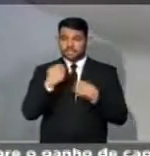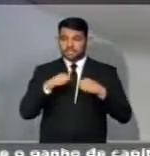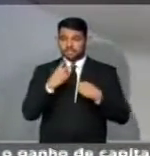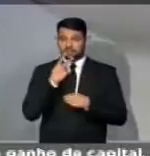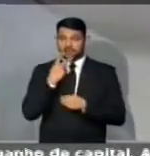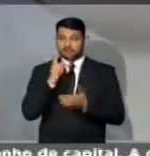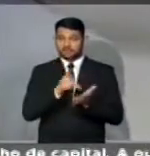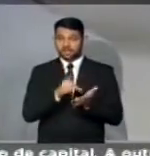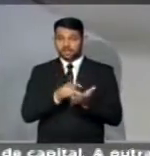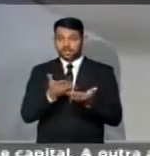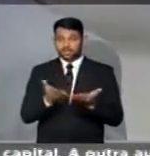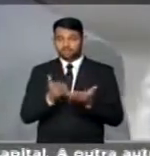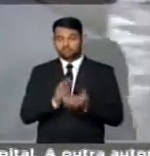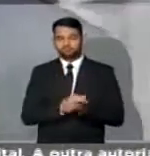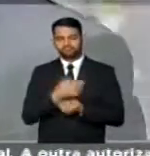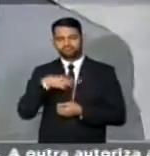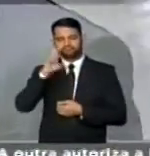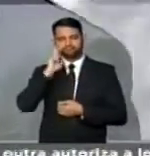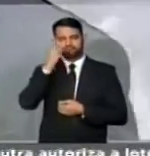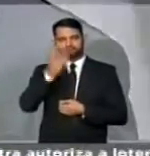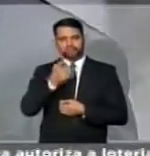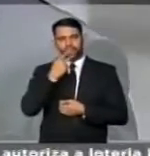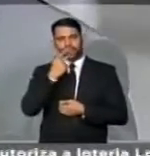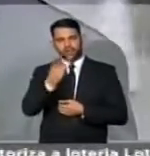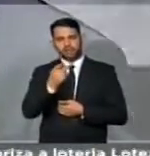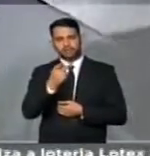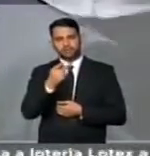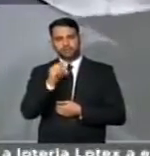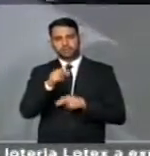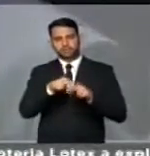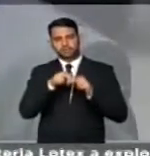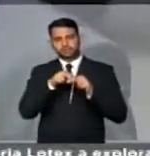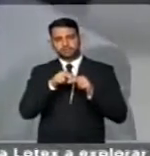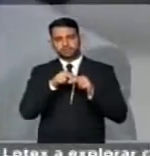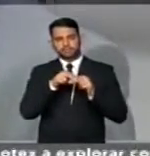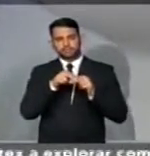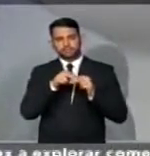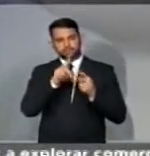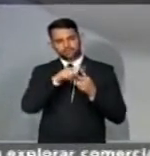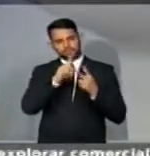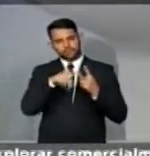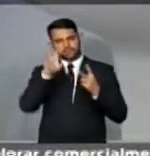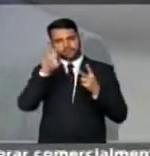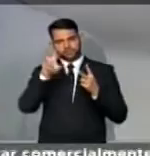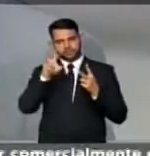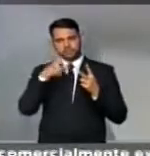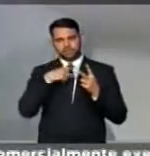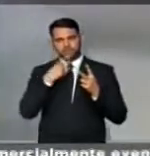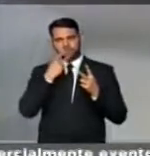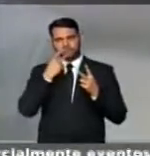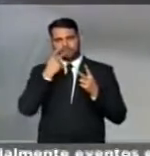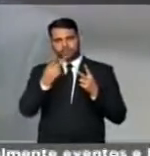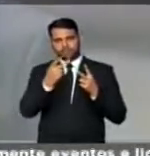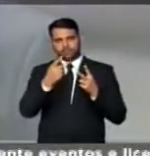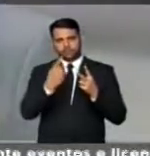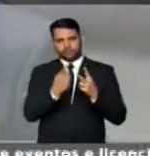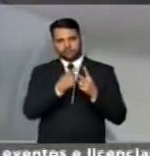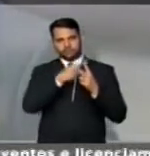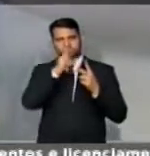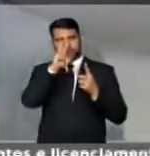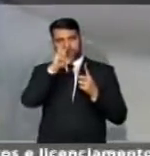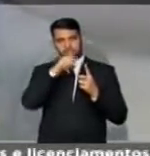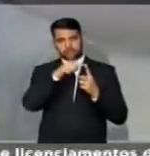dito. E Vossa Excelência disse que falaria sobre dois temas. Eu vou falar sobre um